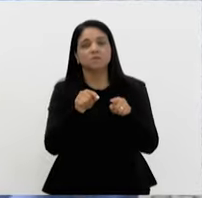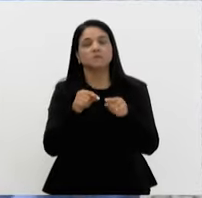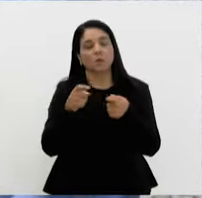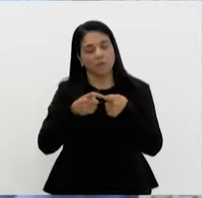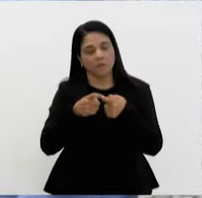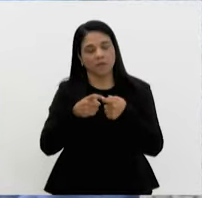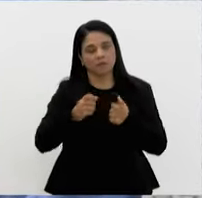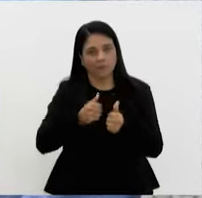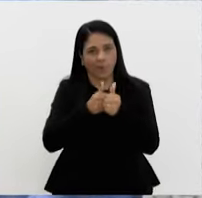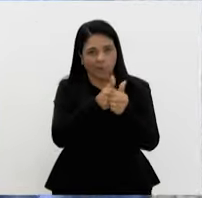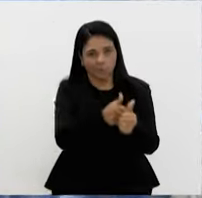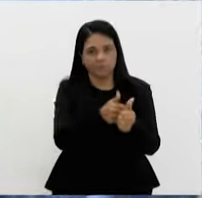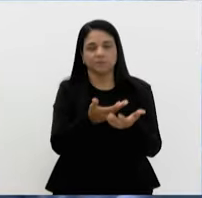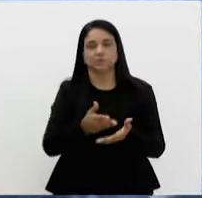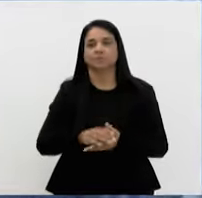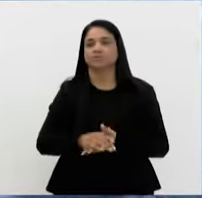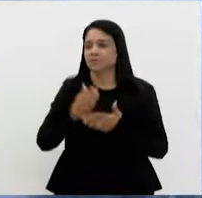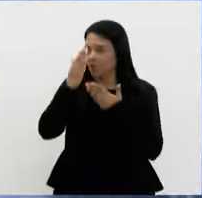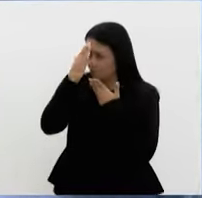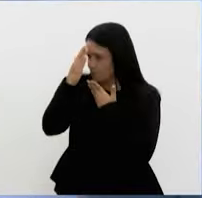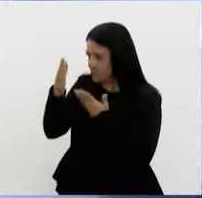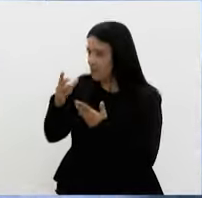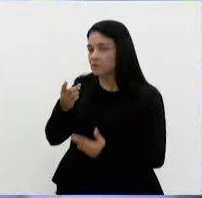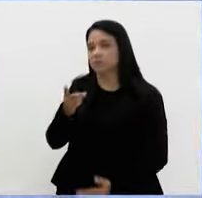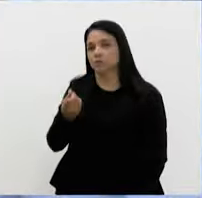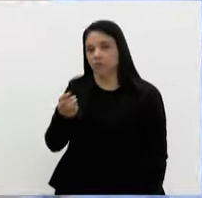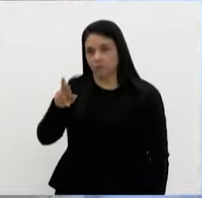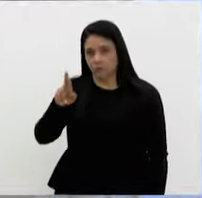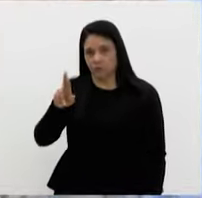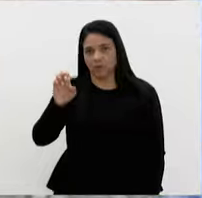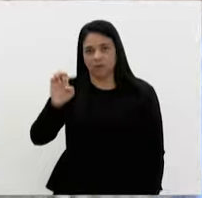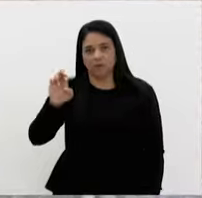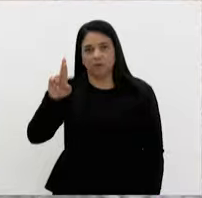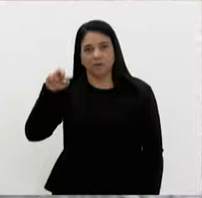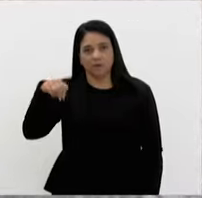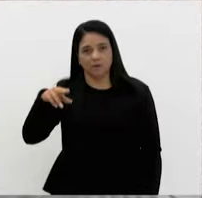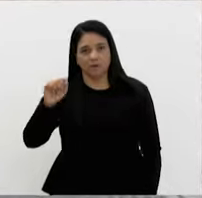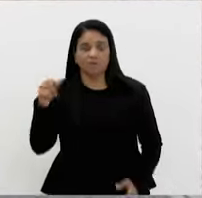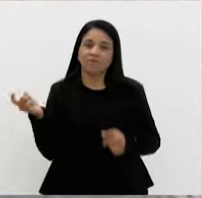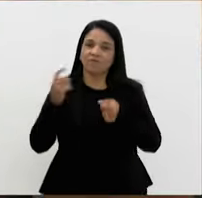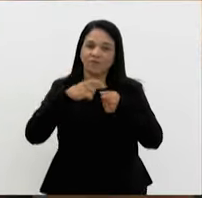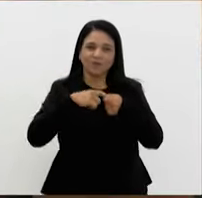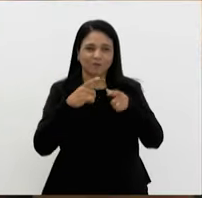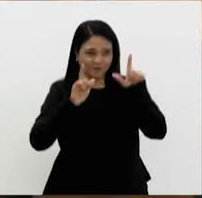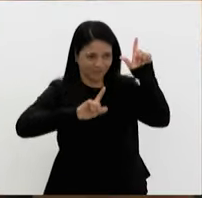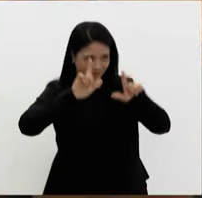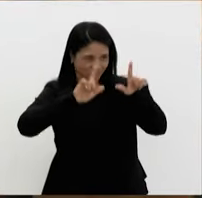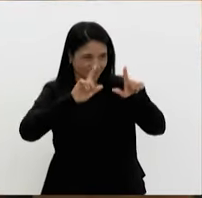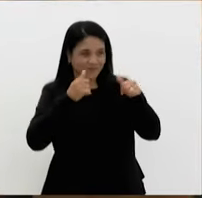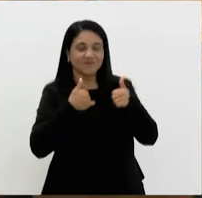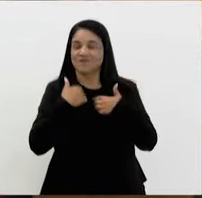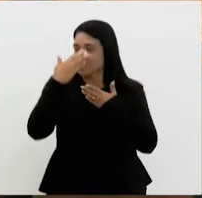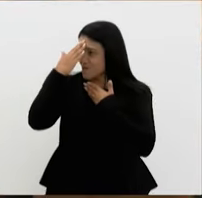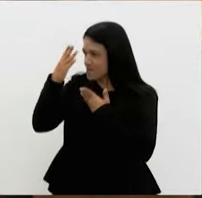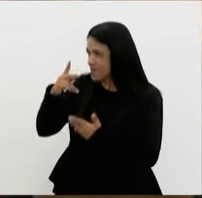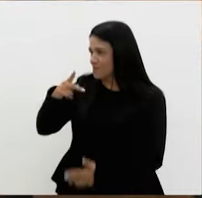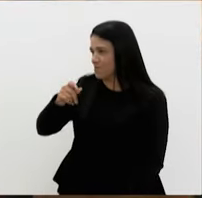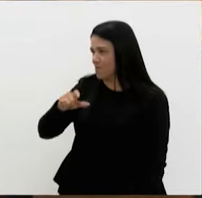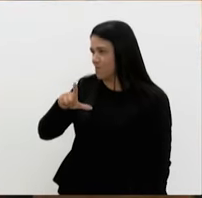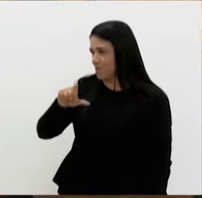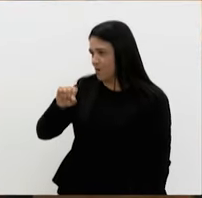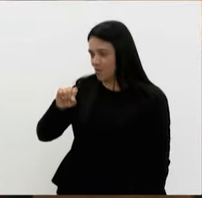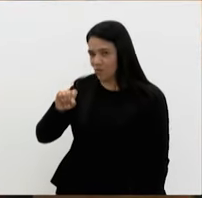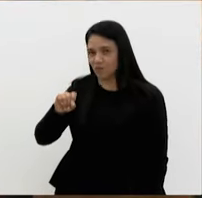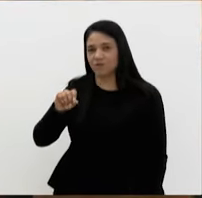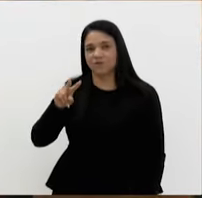lado. Obrigado mais uma vez, doutor. Vicente, voltamos com você no estúdio. Obrigado, Paulo Vitor. E o Bom